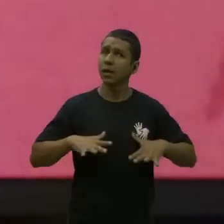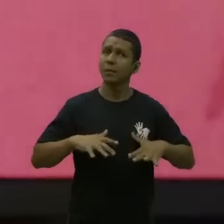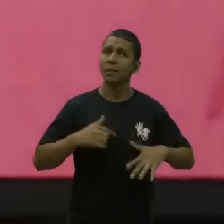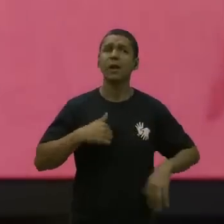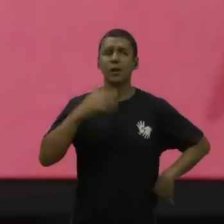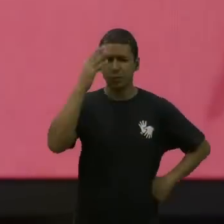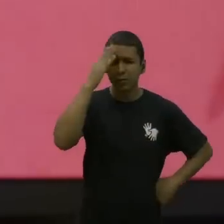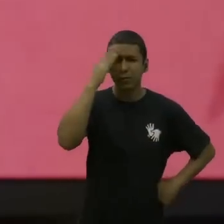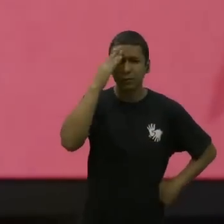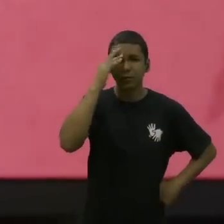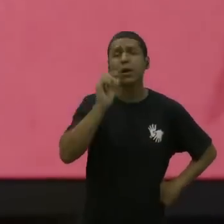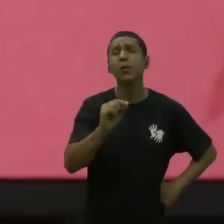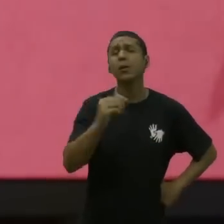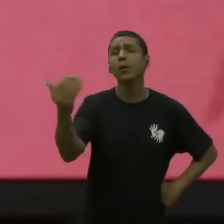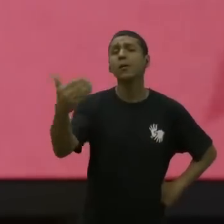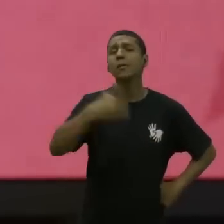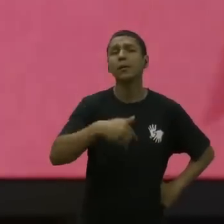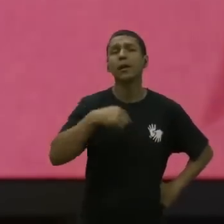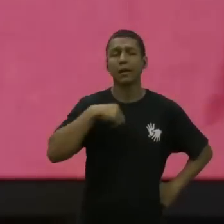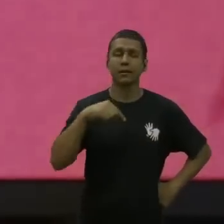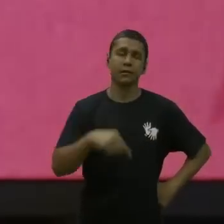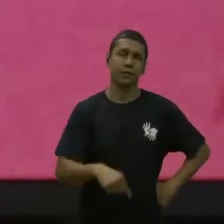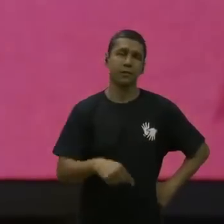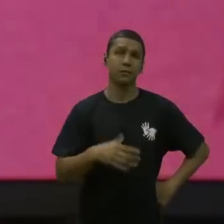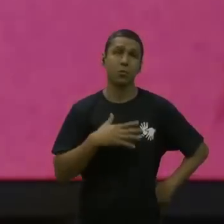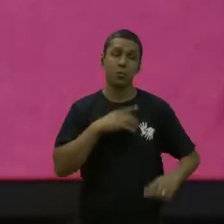eu sei o que me trouxe até aqui.